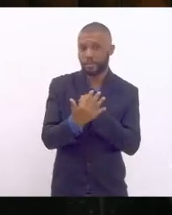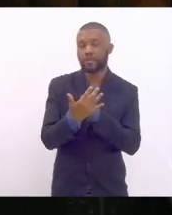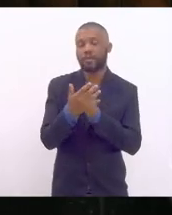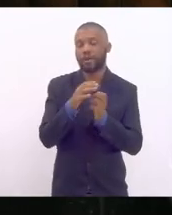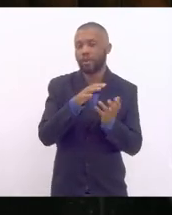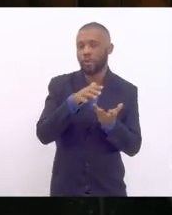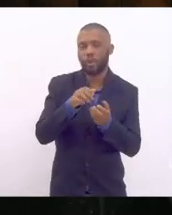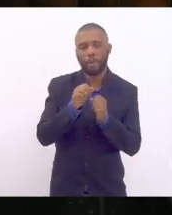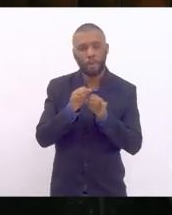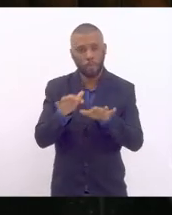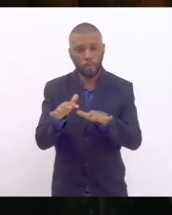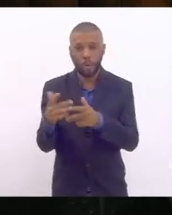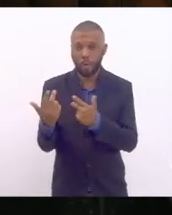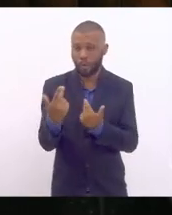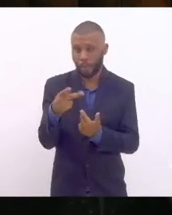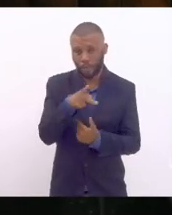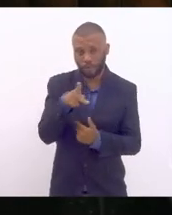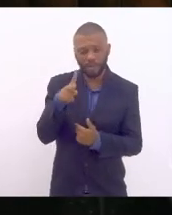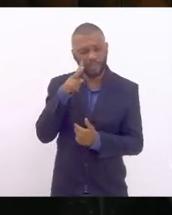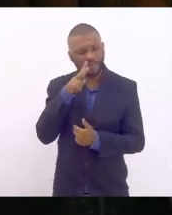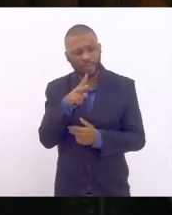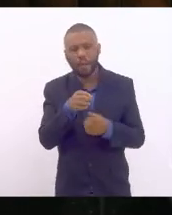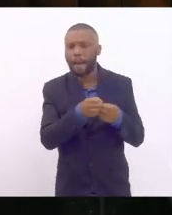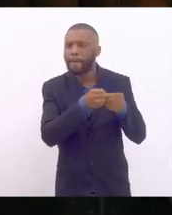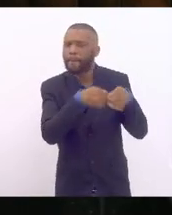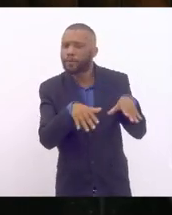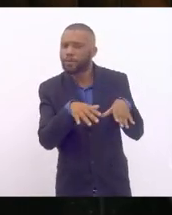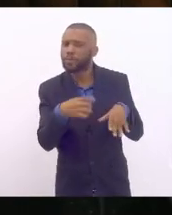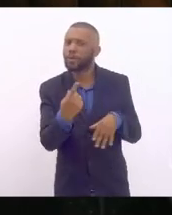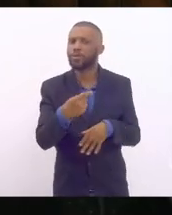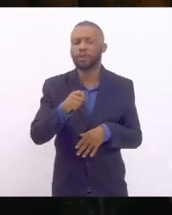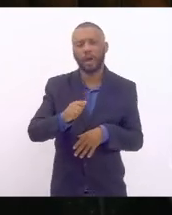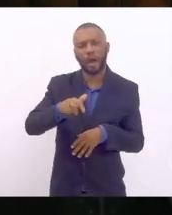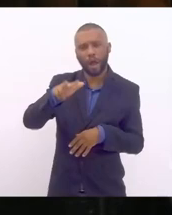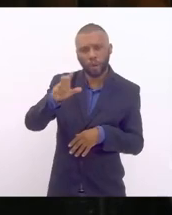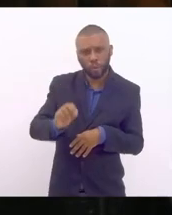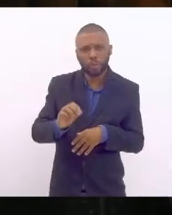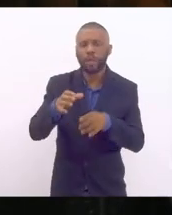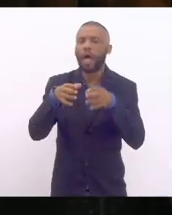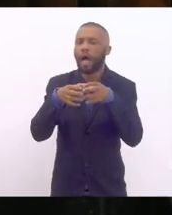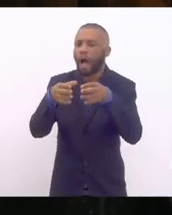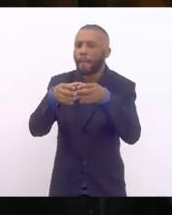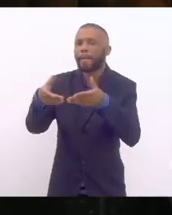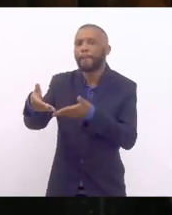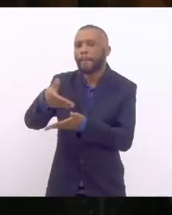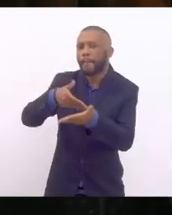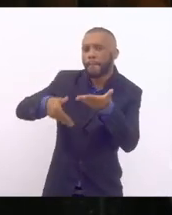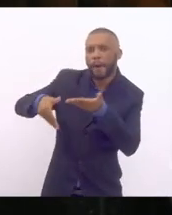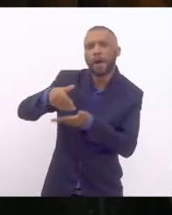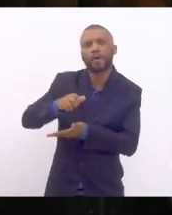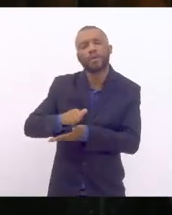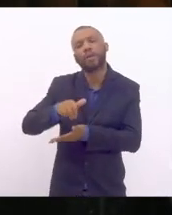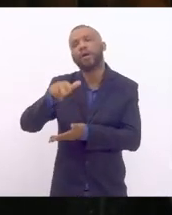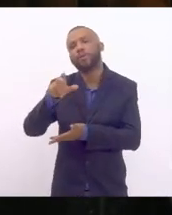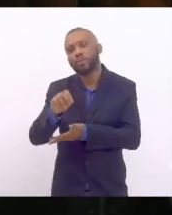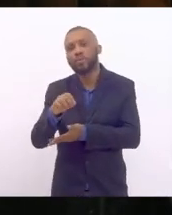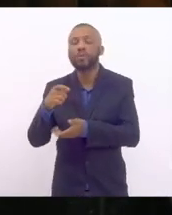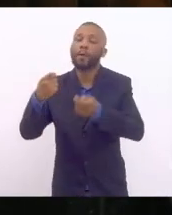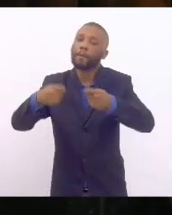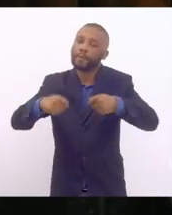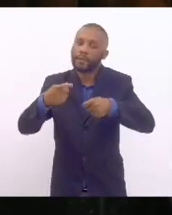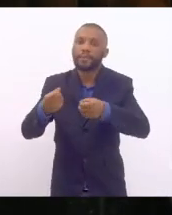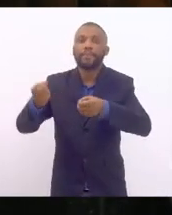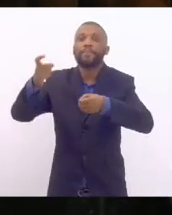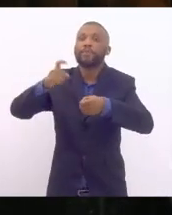eu compro sou eu vejo prejuízo que teve para o nossos alunos a convivência é dos nossos alunos Então tem que